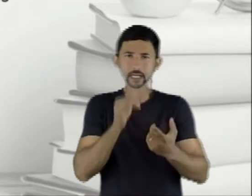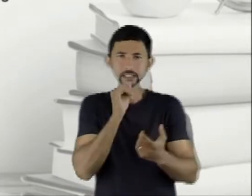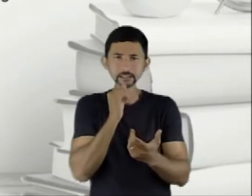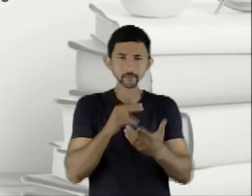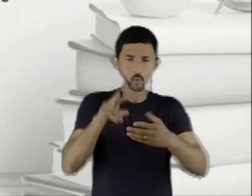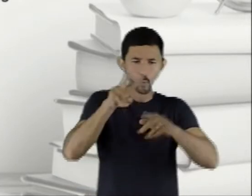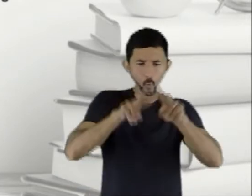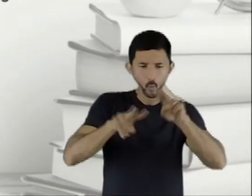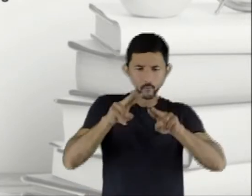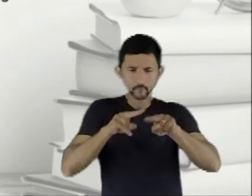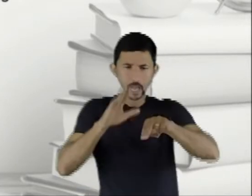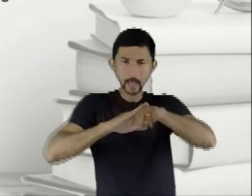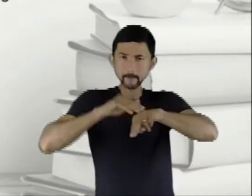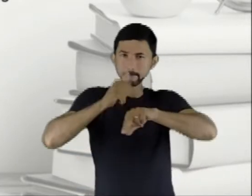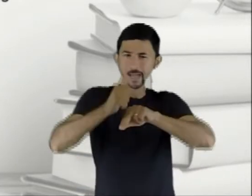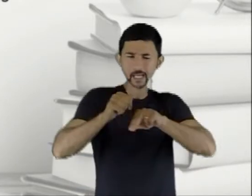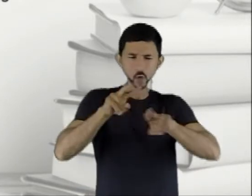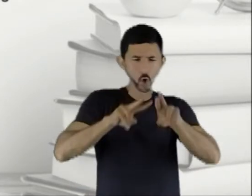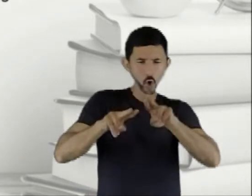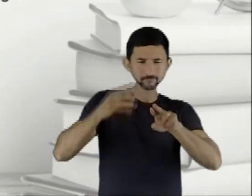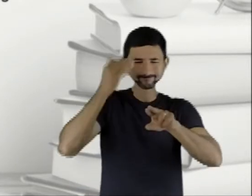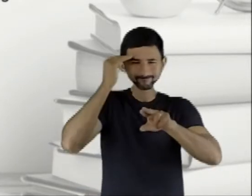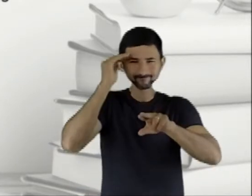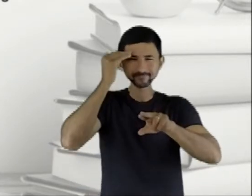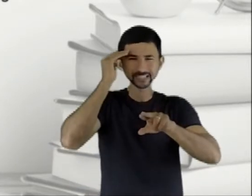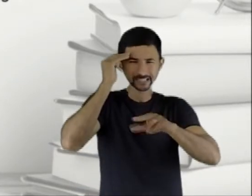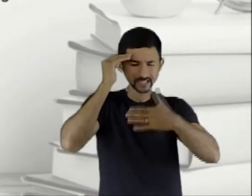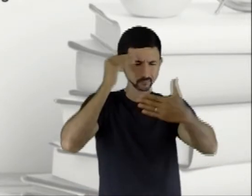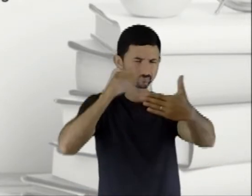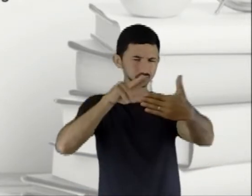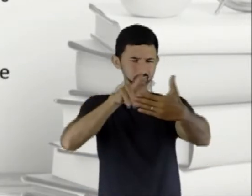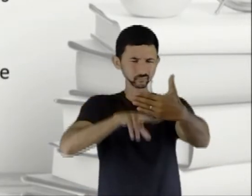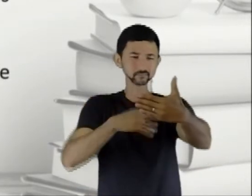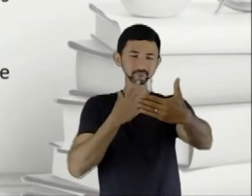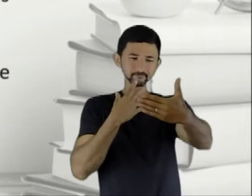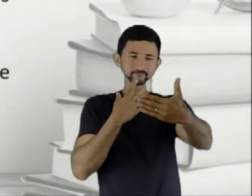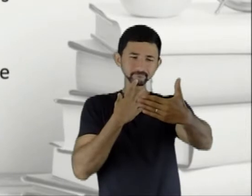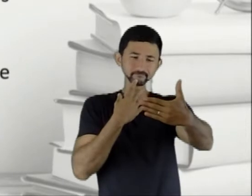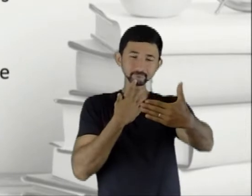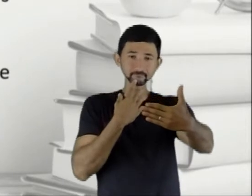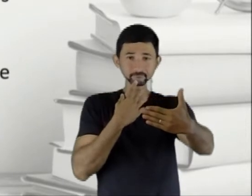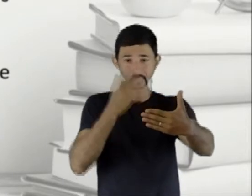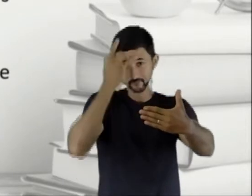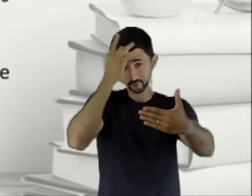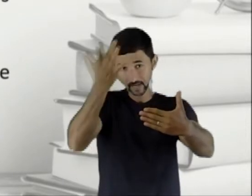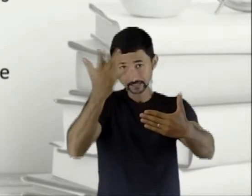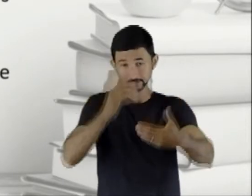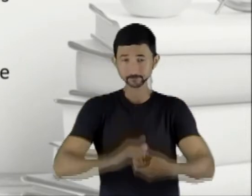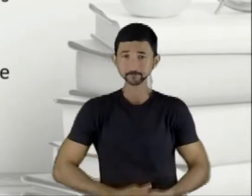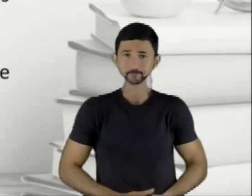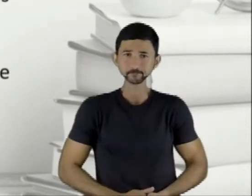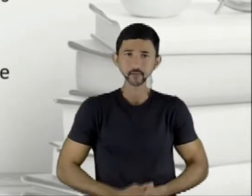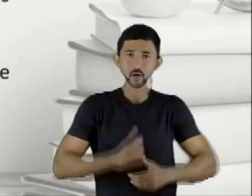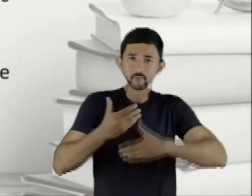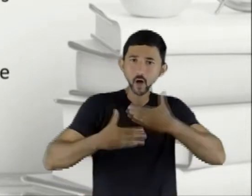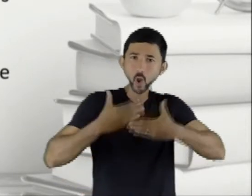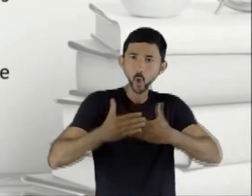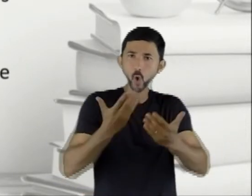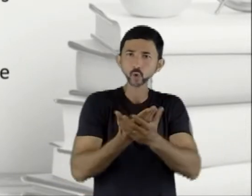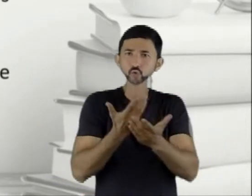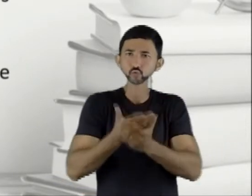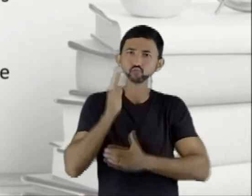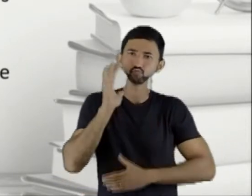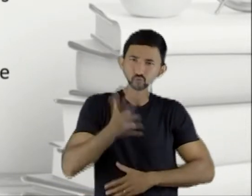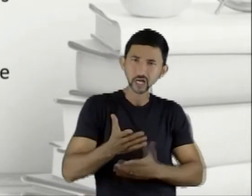conforto visual ao visualizar o que você está querendo entender. Ao longo de seus estudos, você já lidou